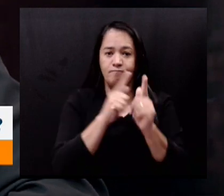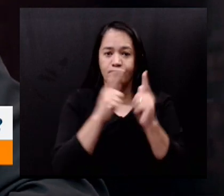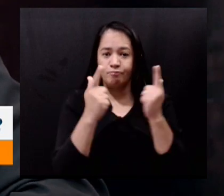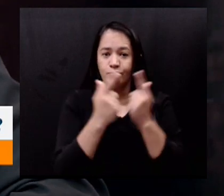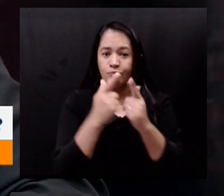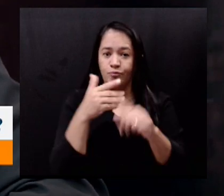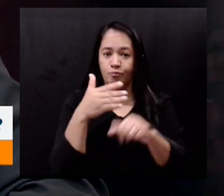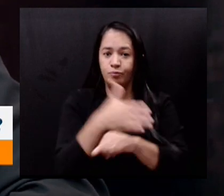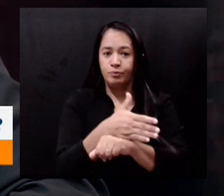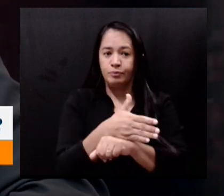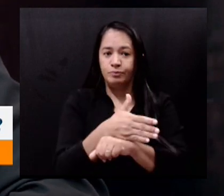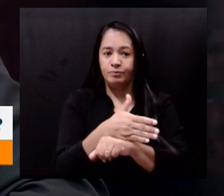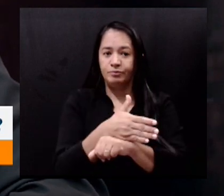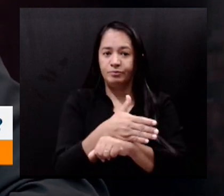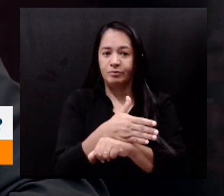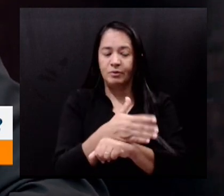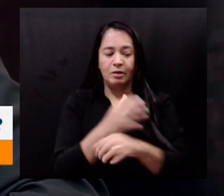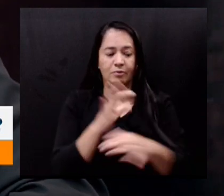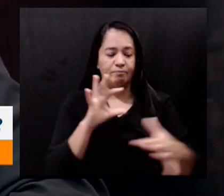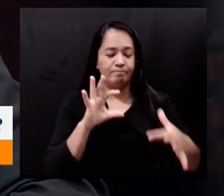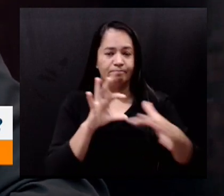se aliar e para